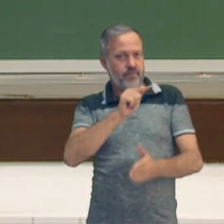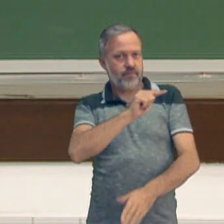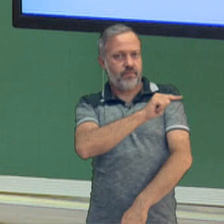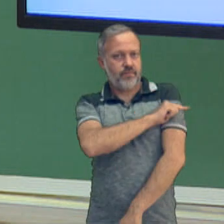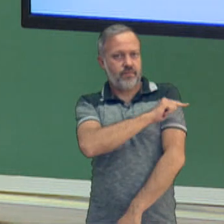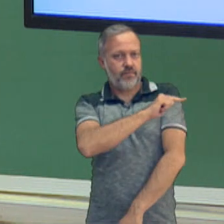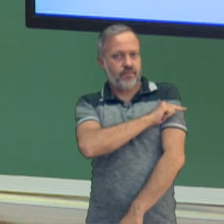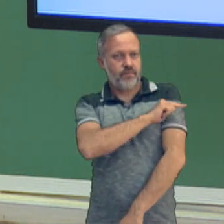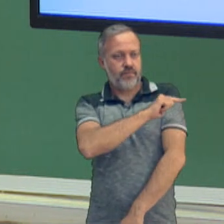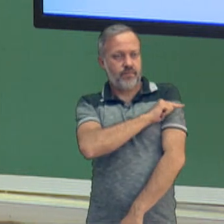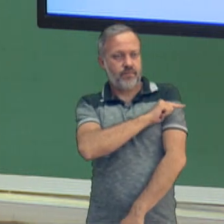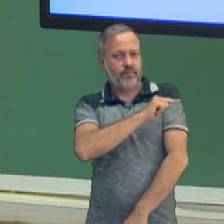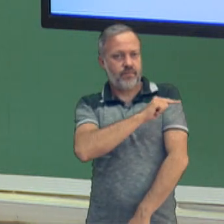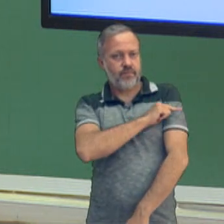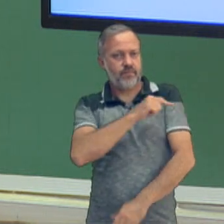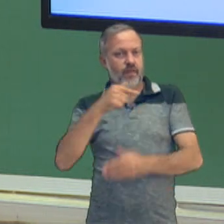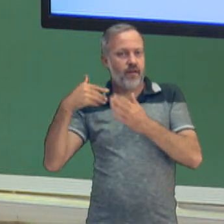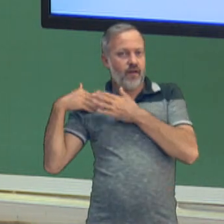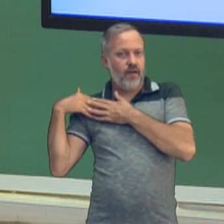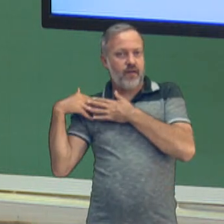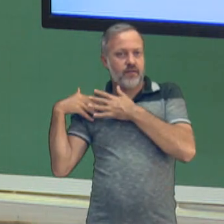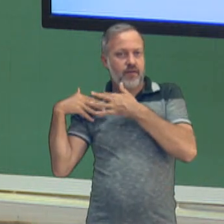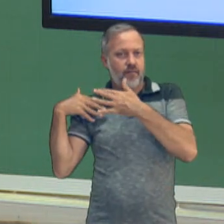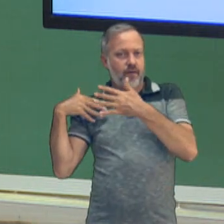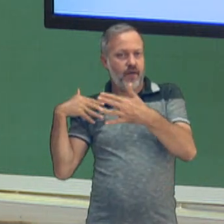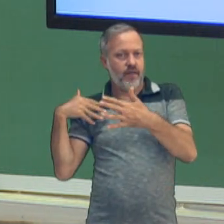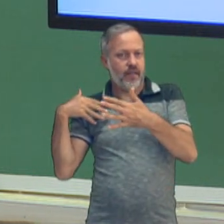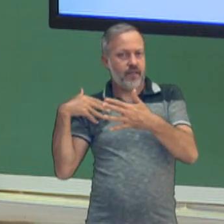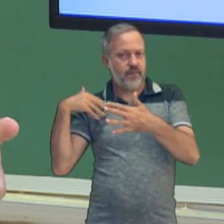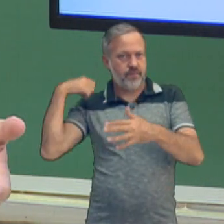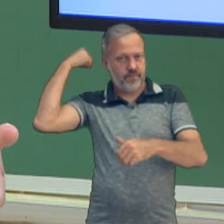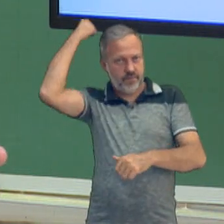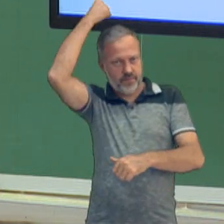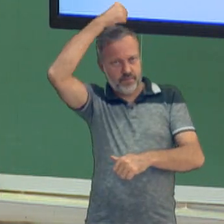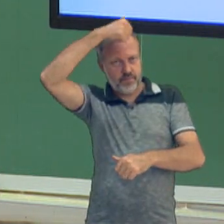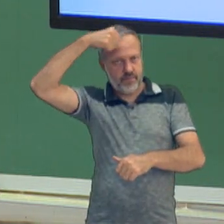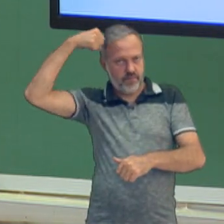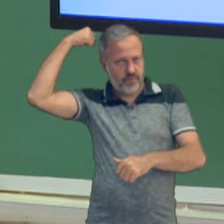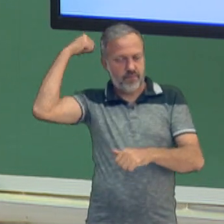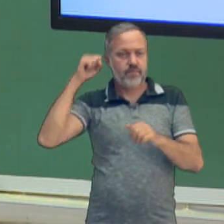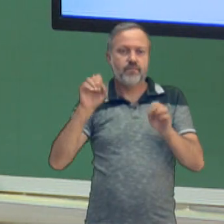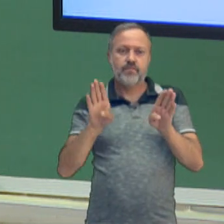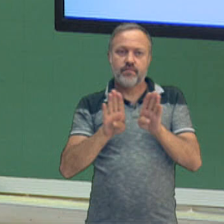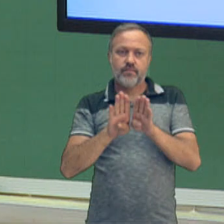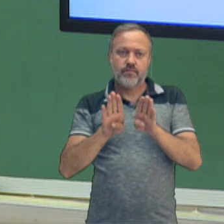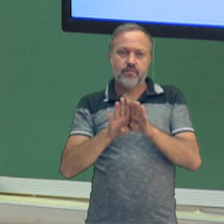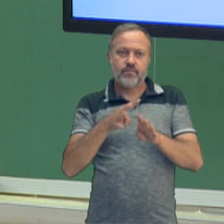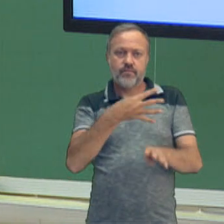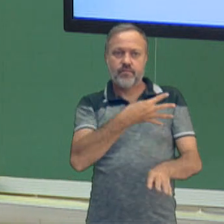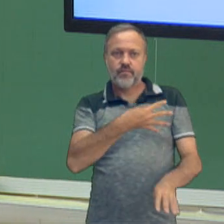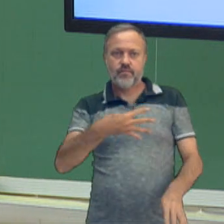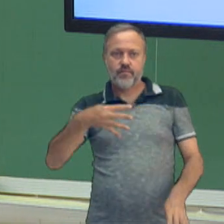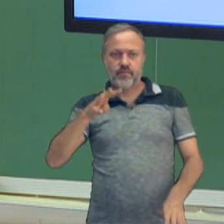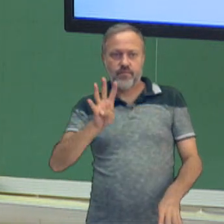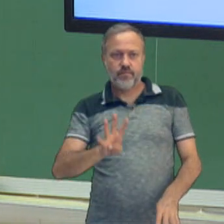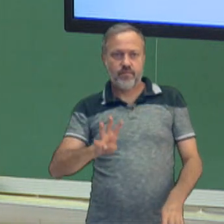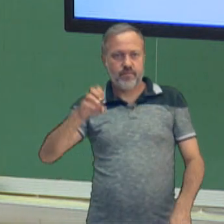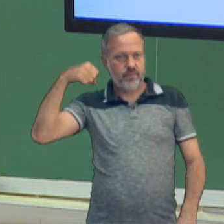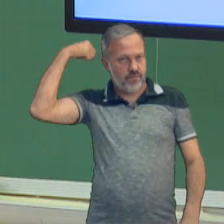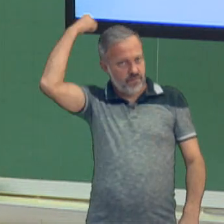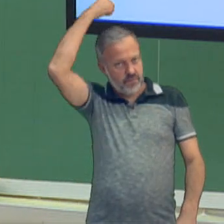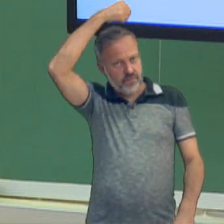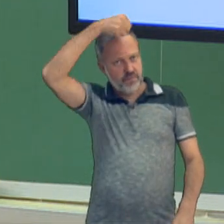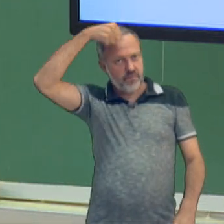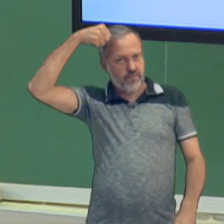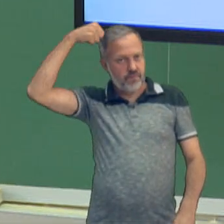ano, temporalidade sagrada, calendários sagrados. Nós estudamos nesta aula a importância dos calendários, dentro